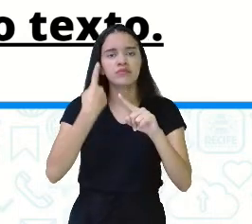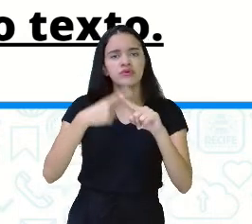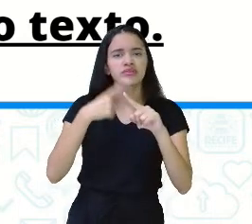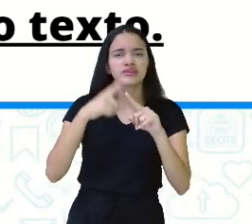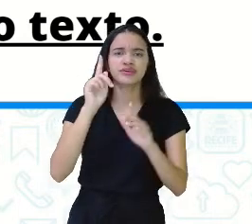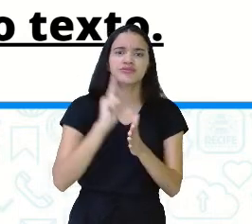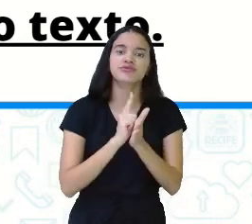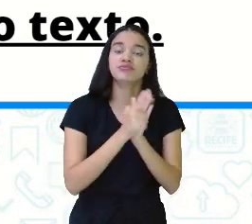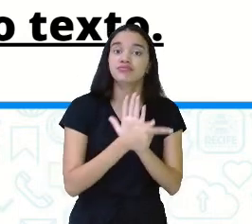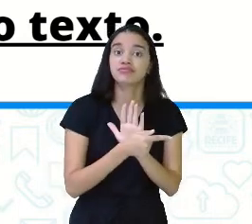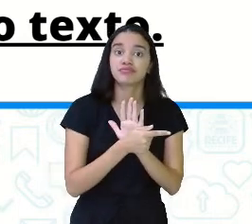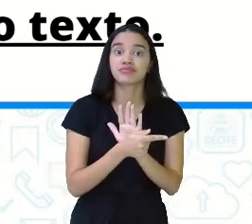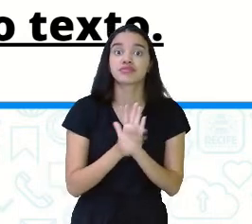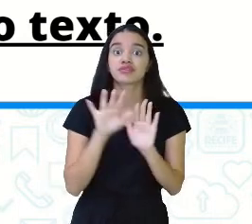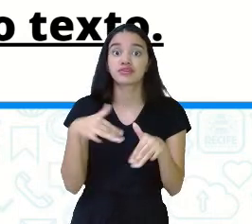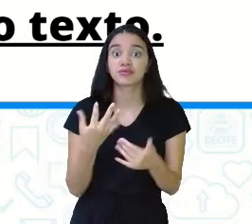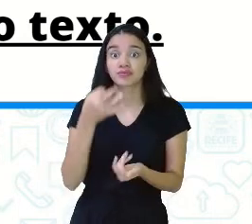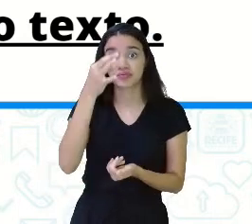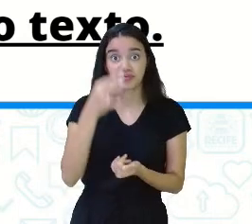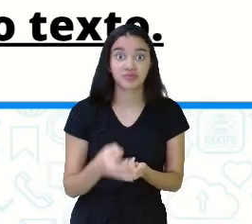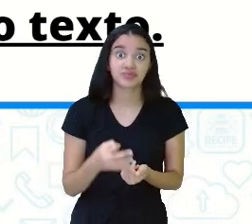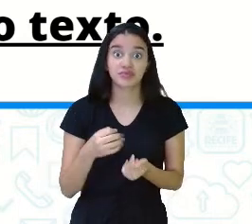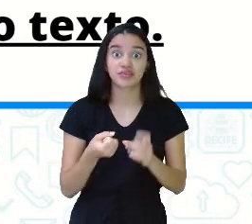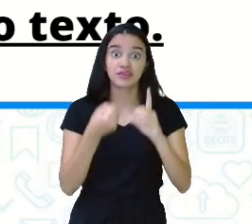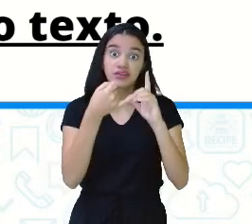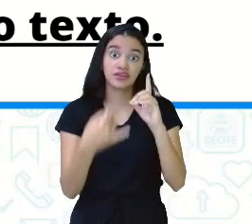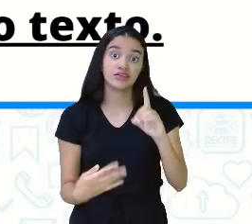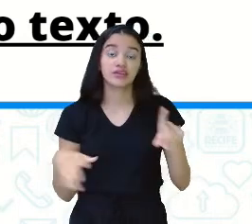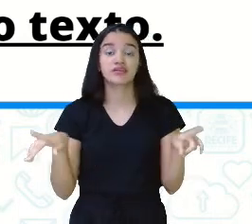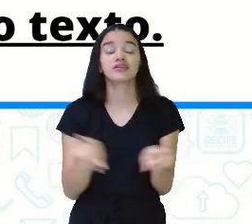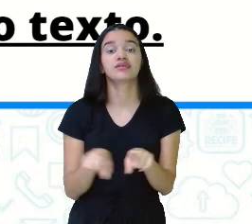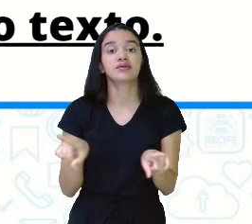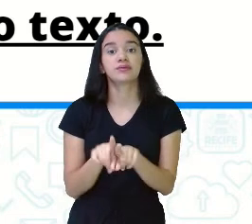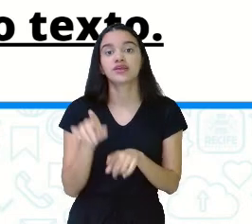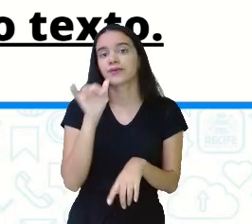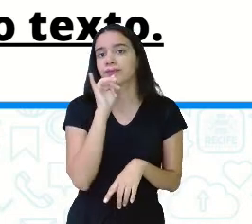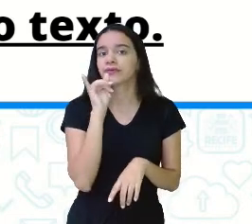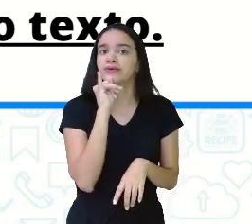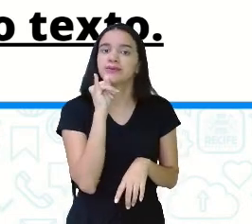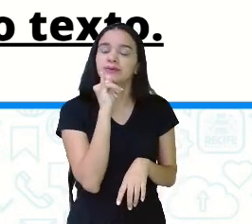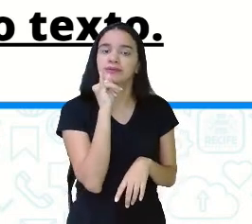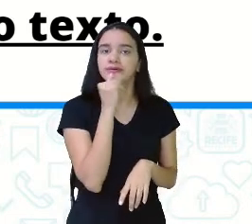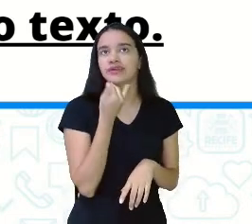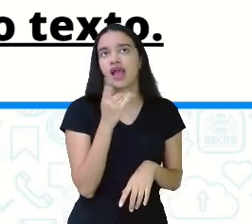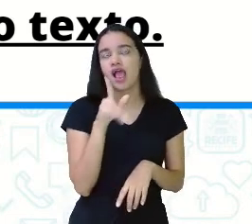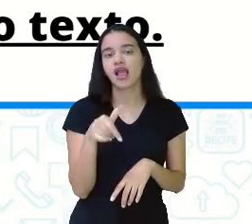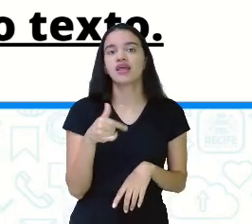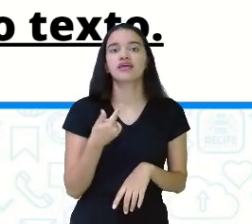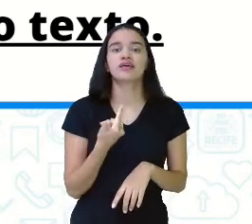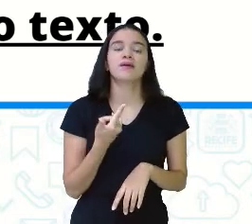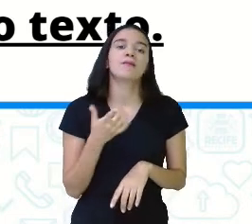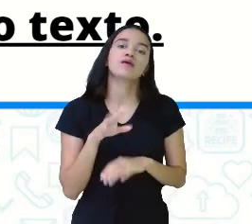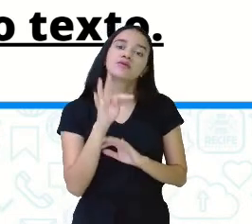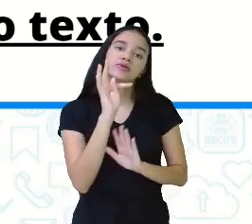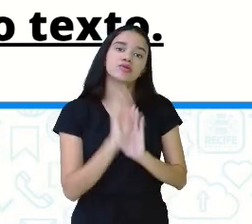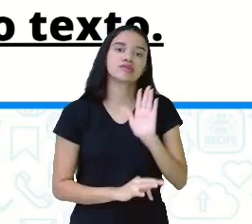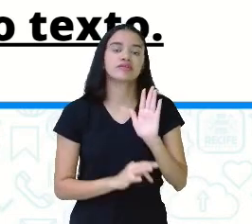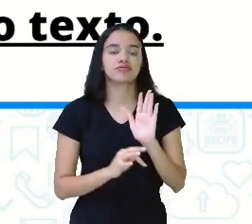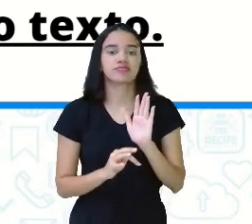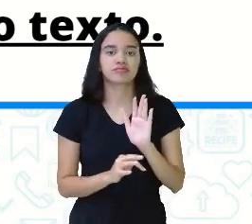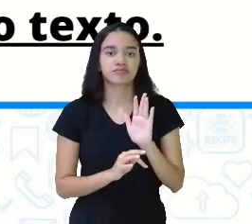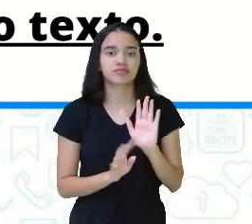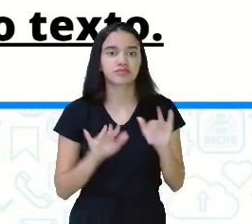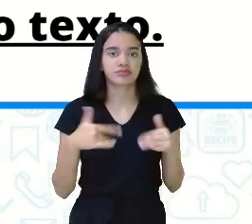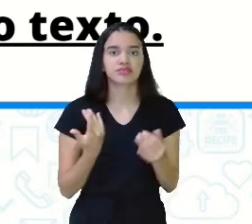repleto de afirmações e descrições. Então, não vemos, por exemplo, num texto de divulgação